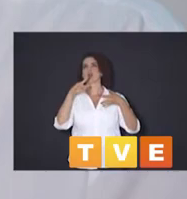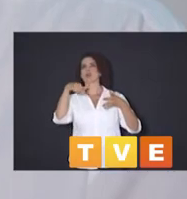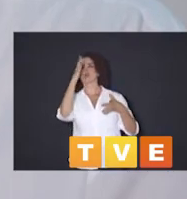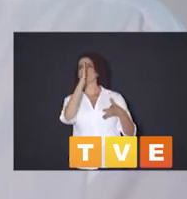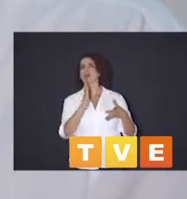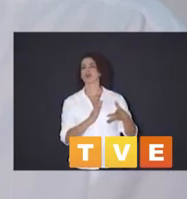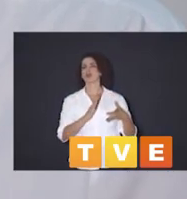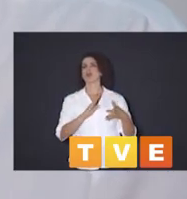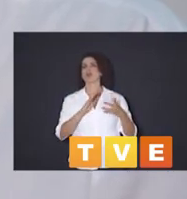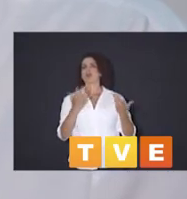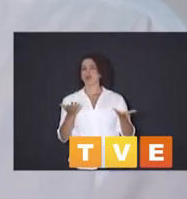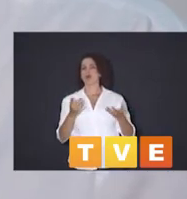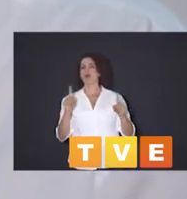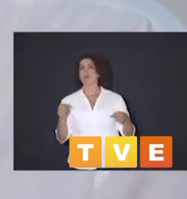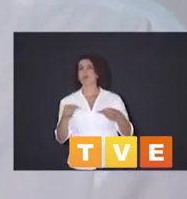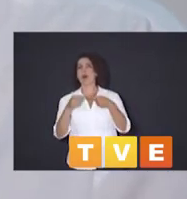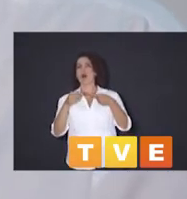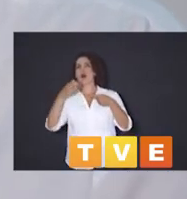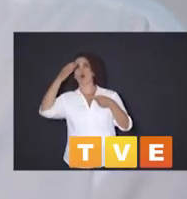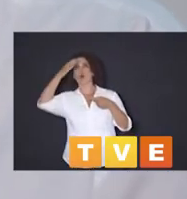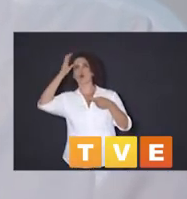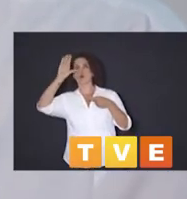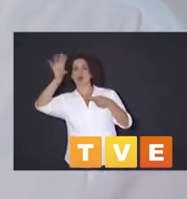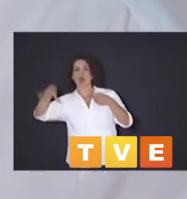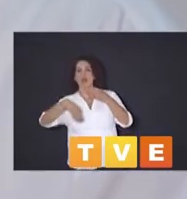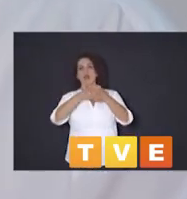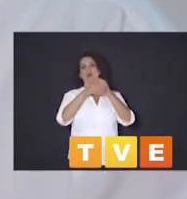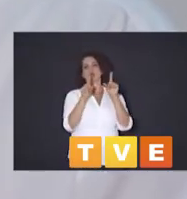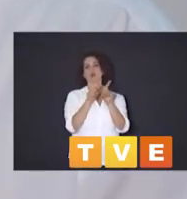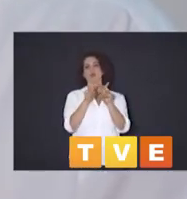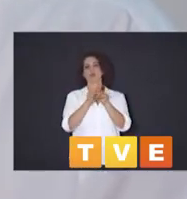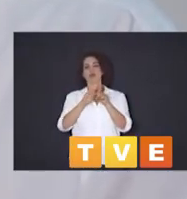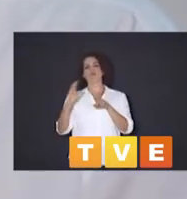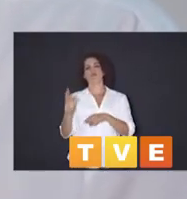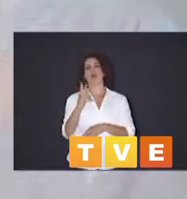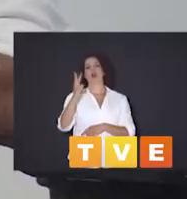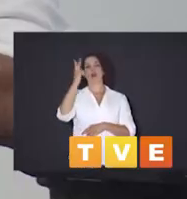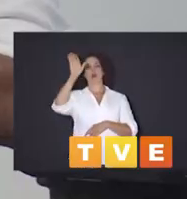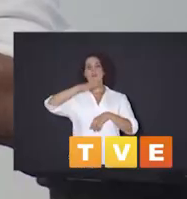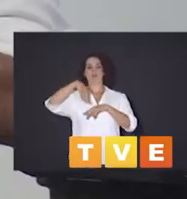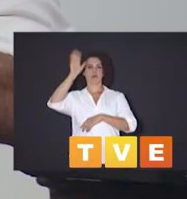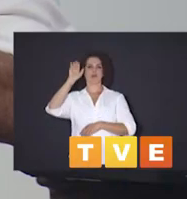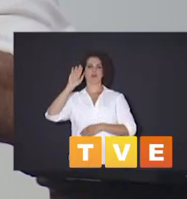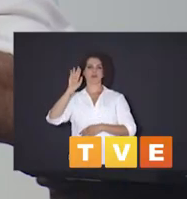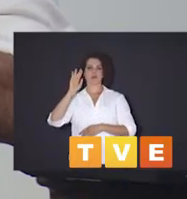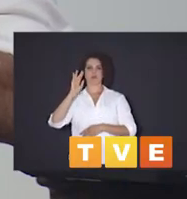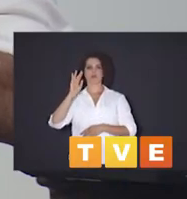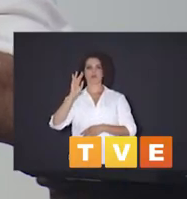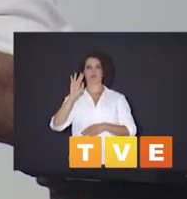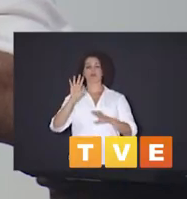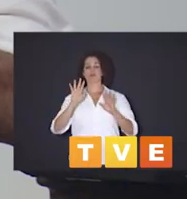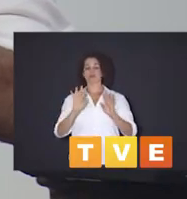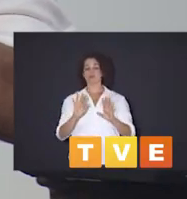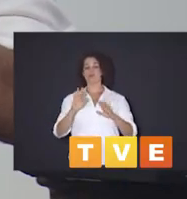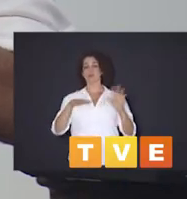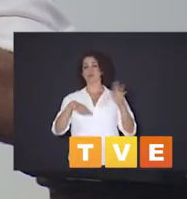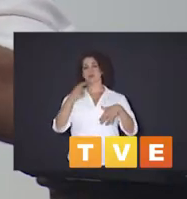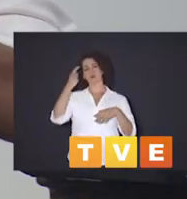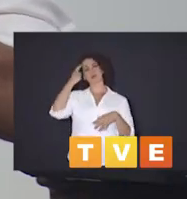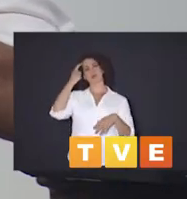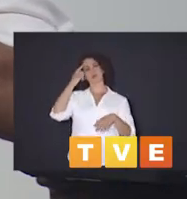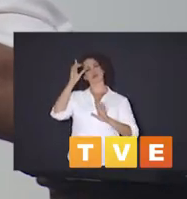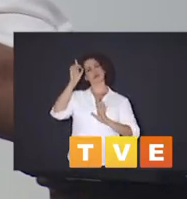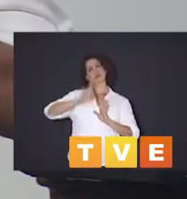à cultura passar a ser muito mais valorizado do que é na verdade quando a gente pensa em